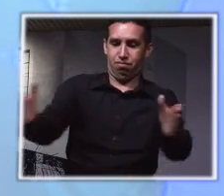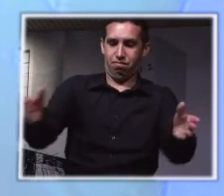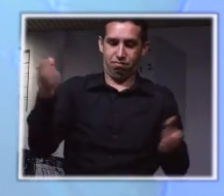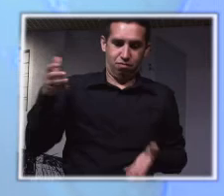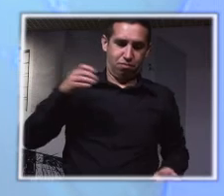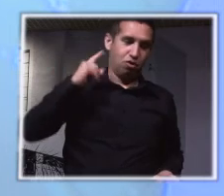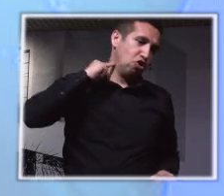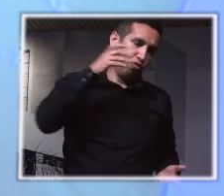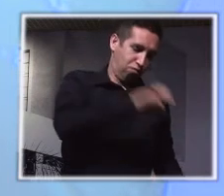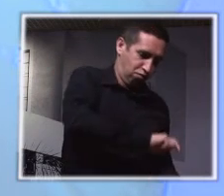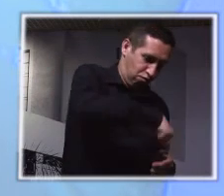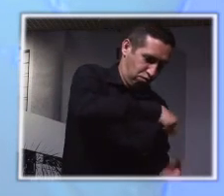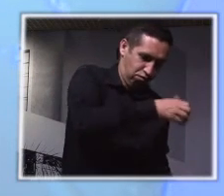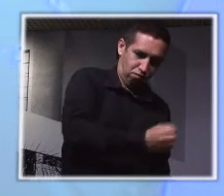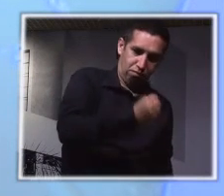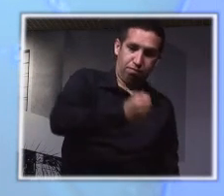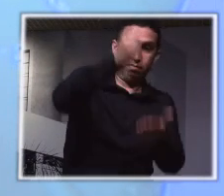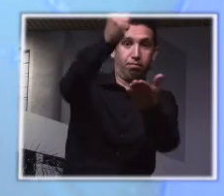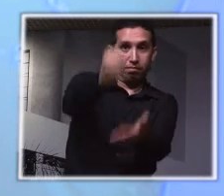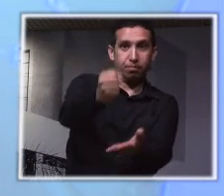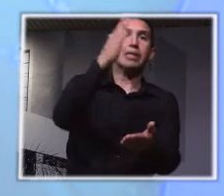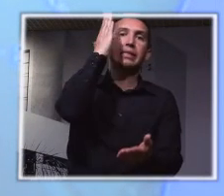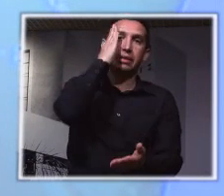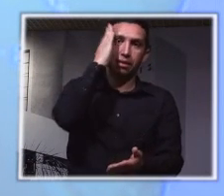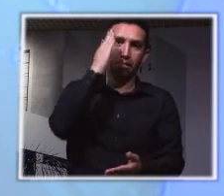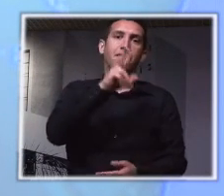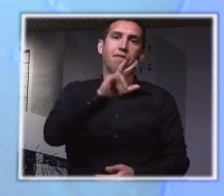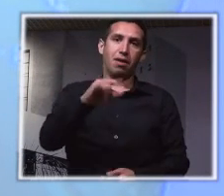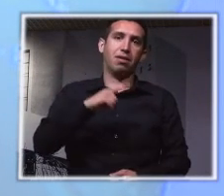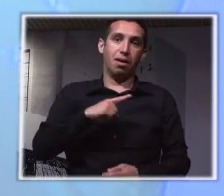será coletado, porque também há um compromisso do Estado.